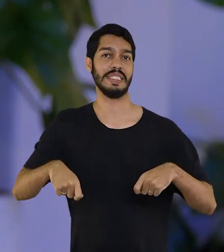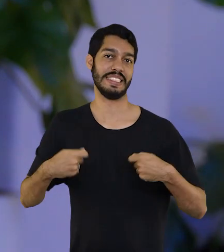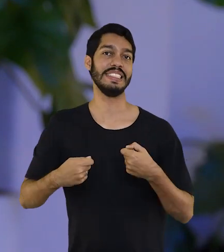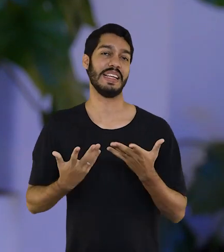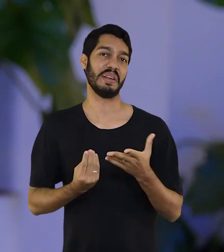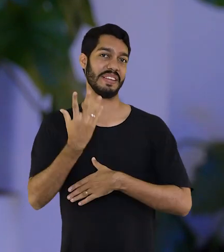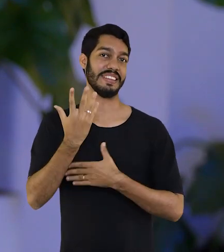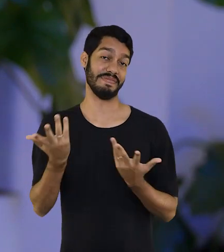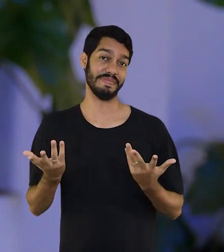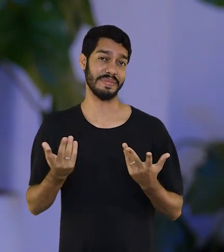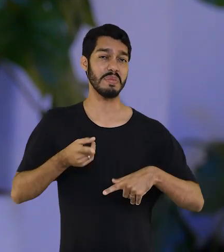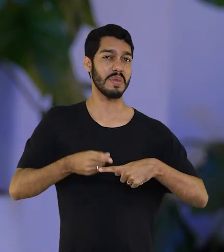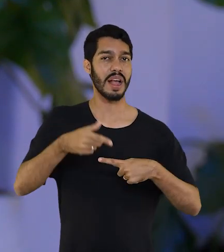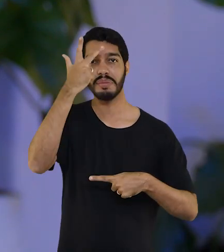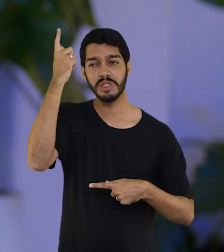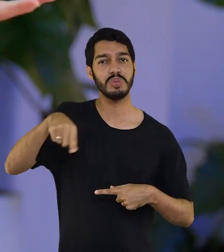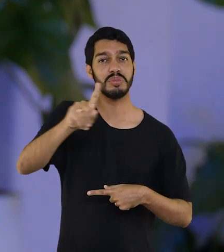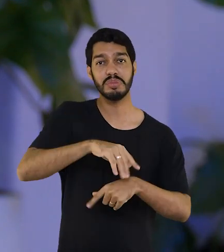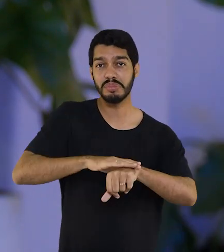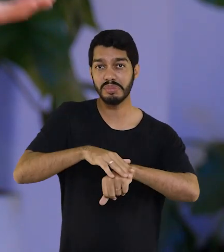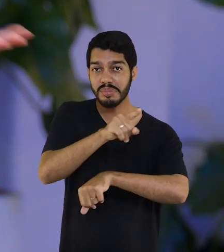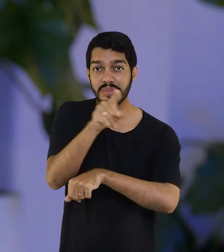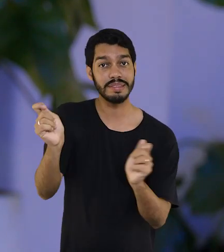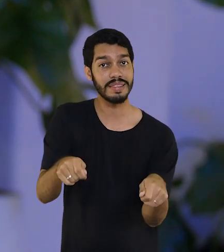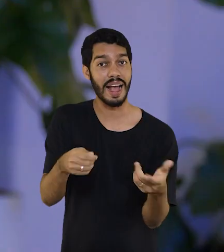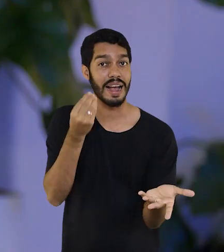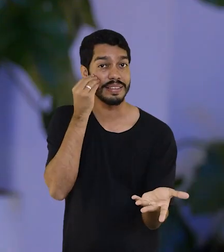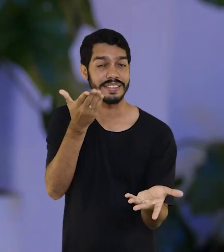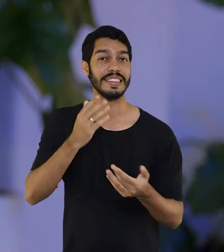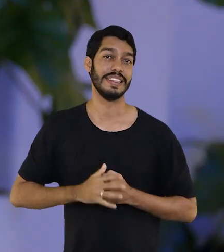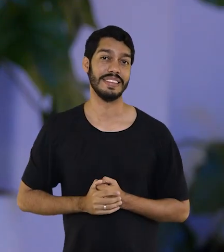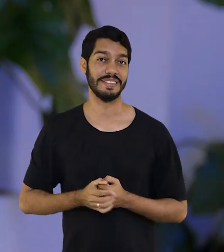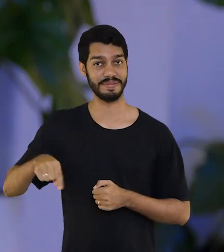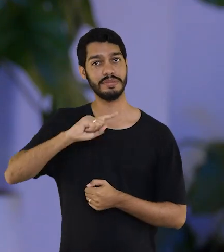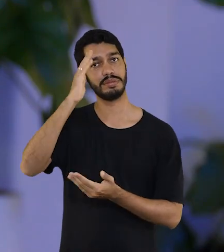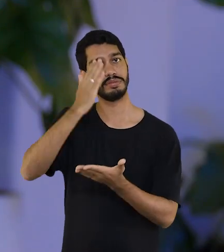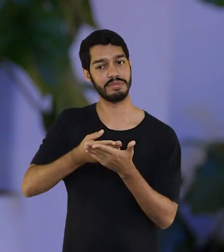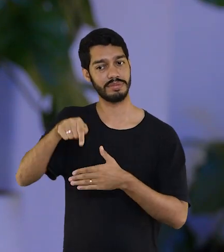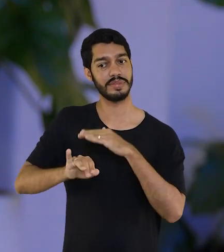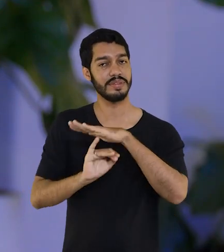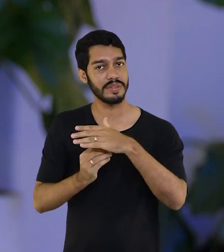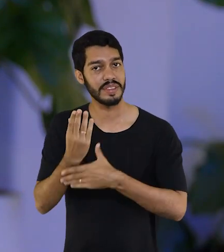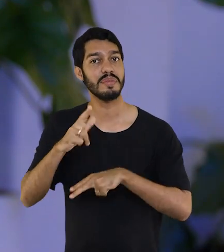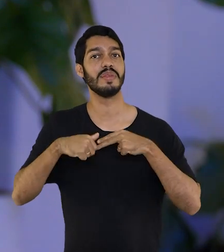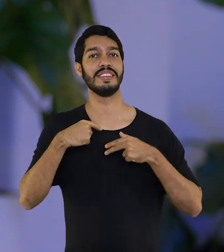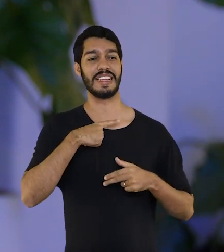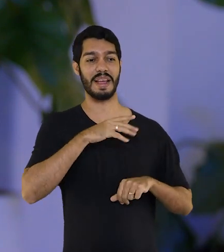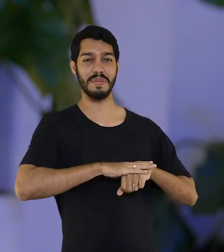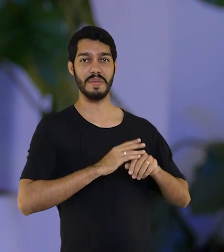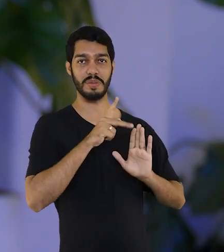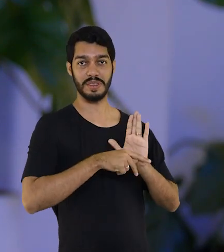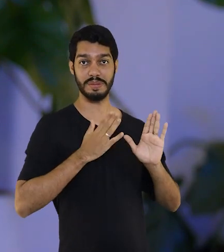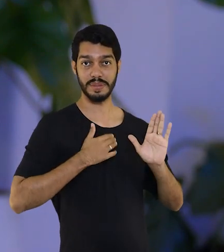ter que construir o que vai acontecer. E não tem porquê essas pessoas não serem vocês. Então, isso é o que a gente acredita na Fundação, é por isso que a gente tem